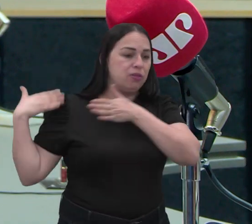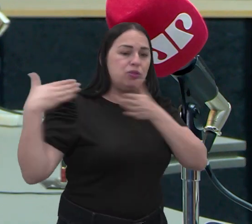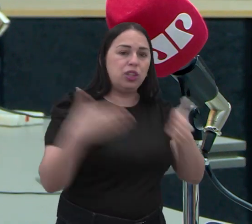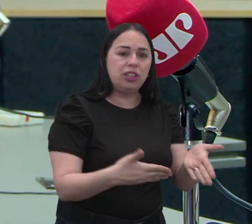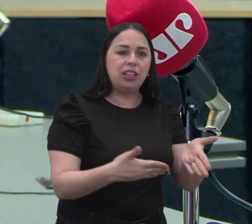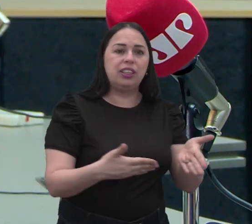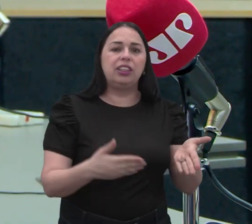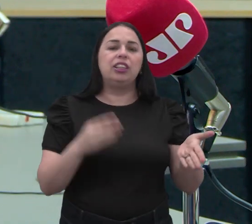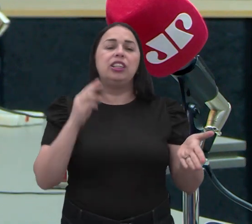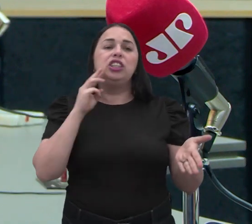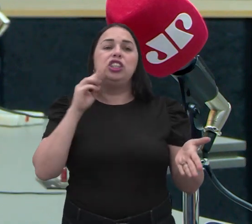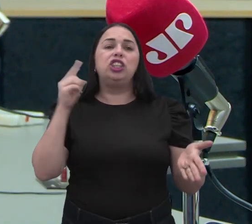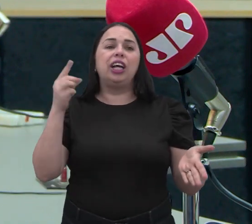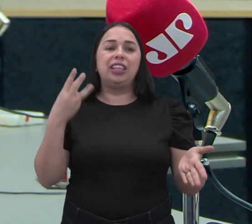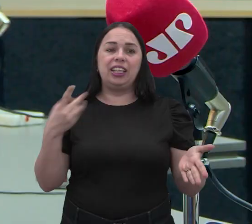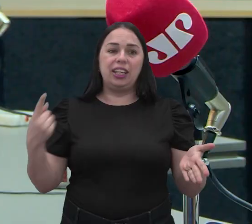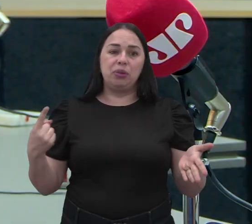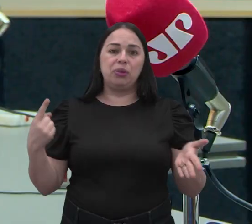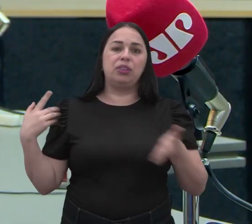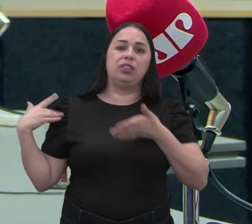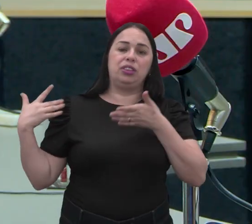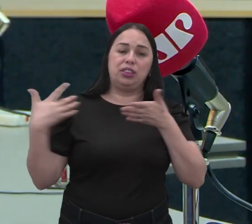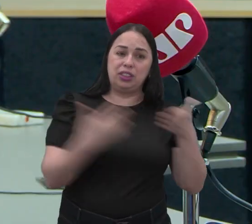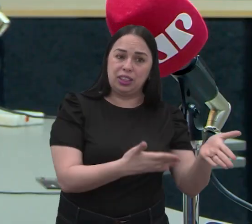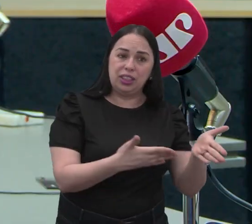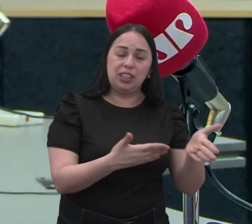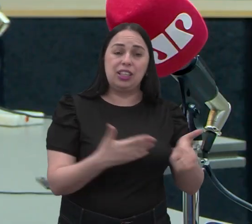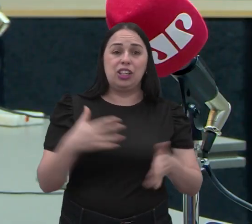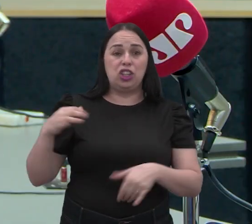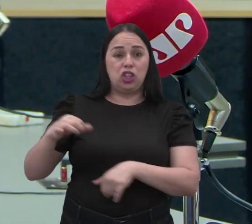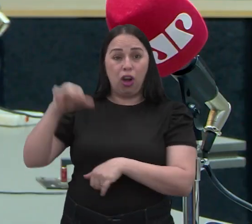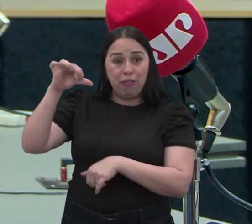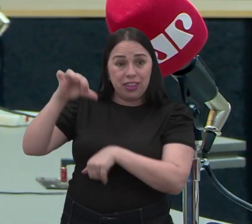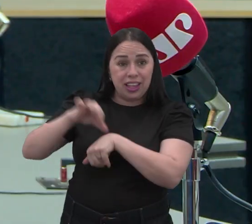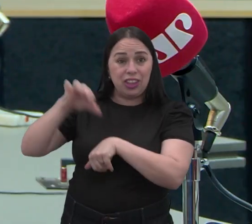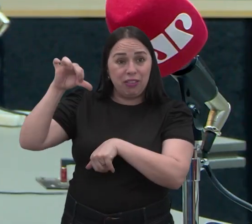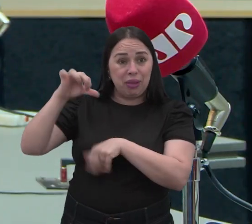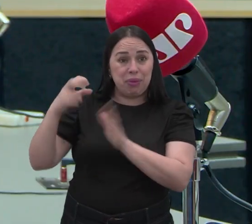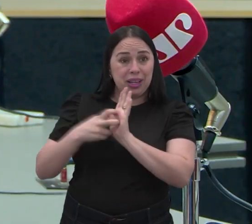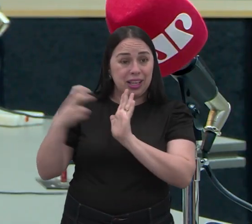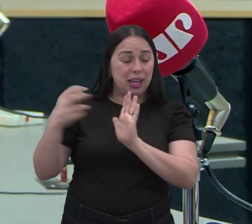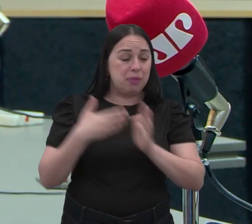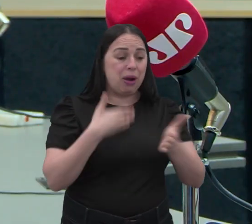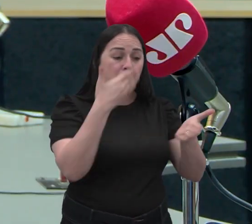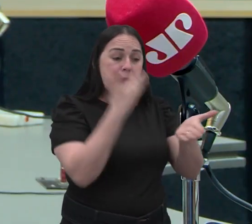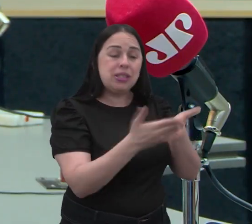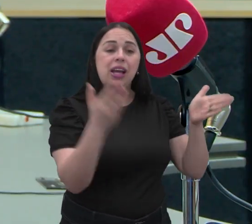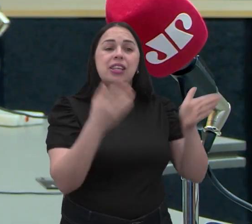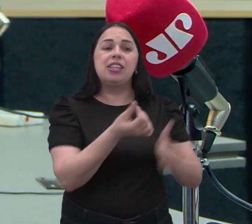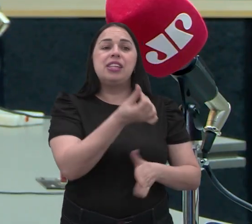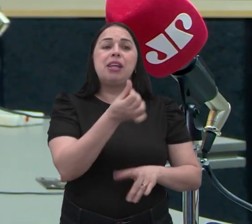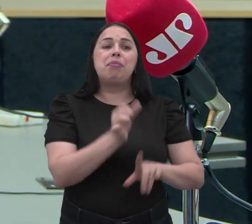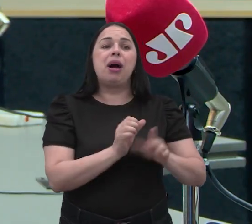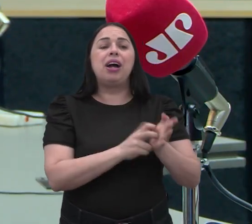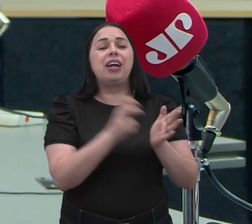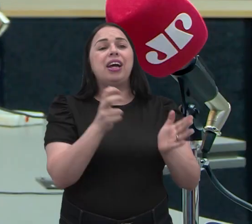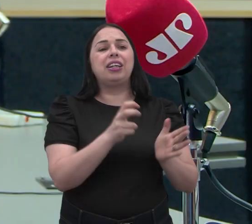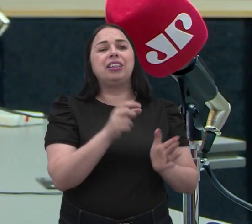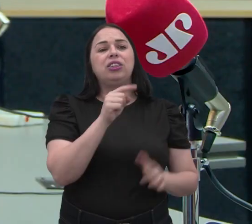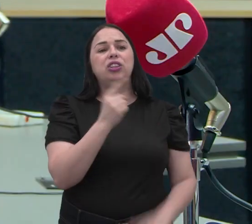31, na época a gente não tinha metrô até a Paulista, eu fui dia 31, saí daqui 9 horas da noite do dia 31 para estrear às 6 horas da manhã do dia